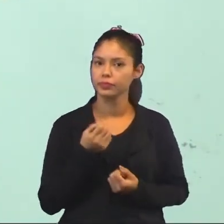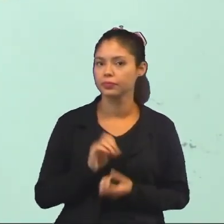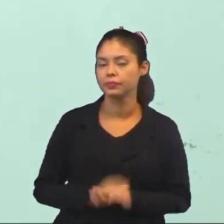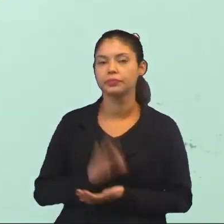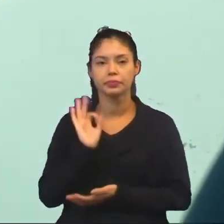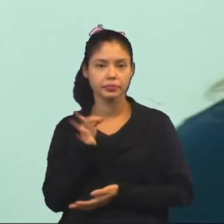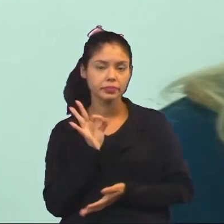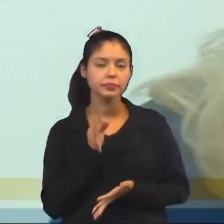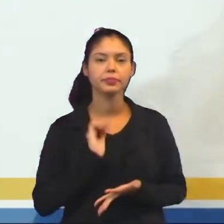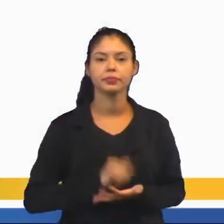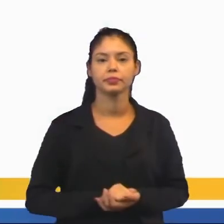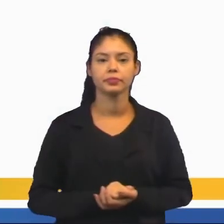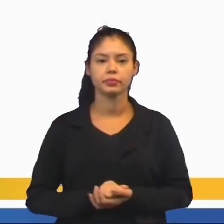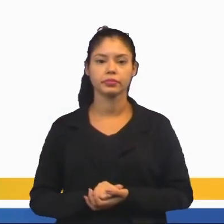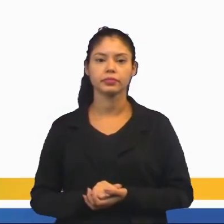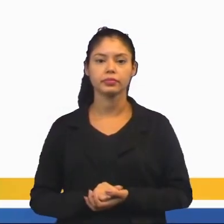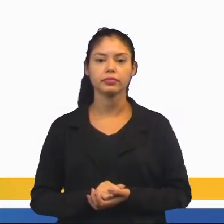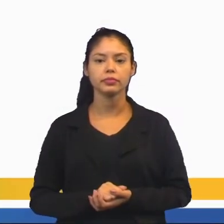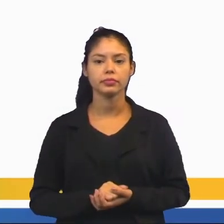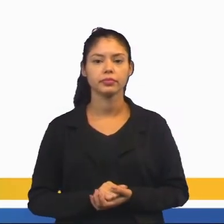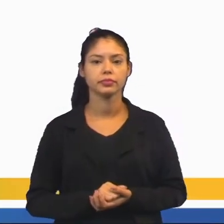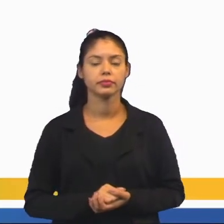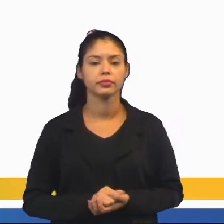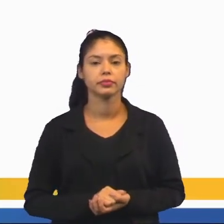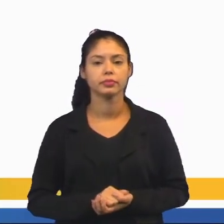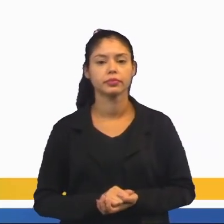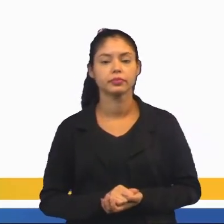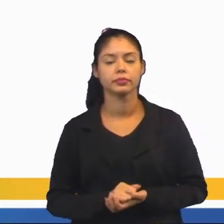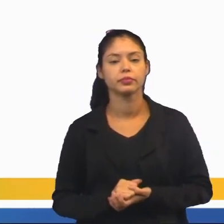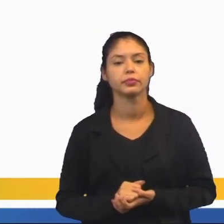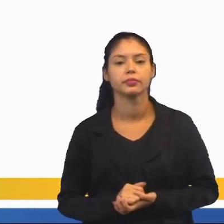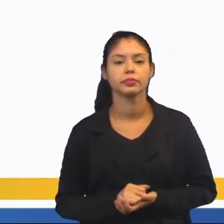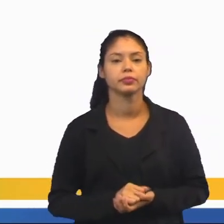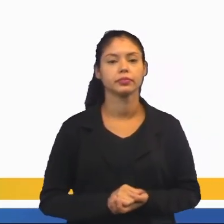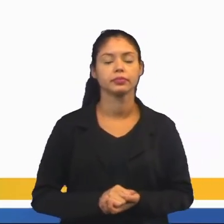tem, certo? Voltando aqui.